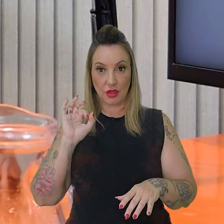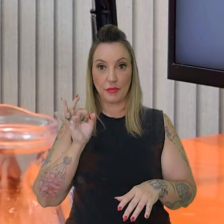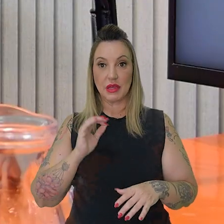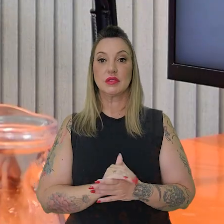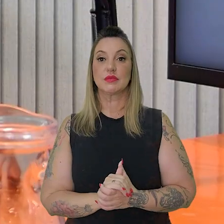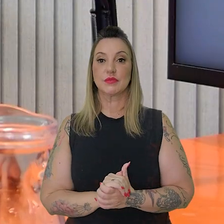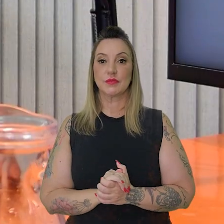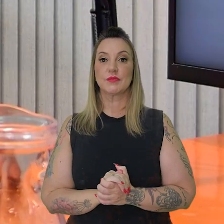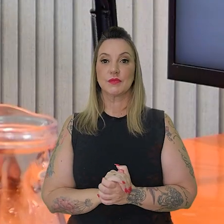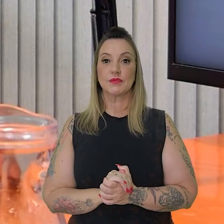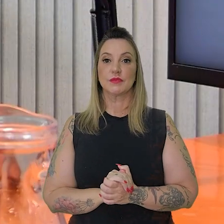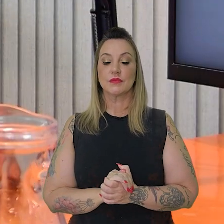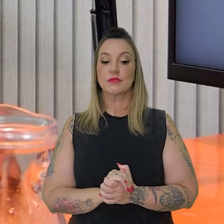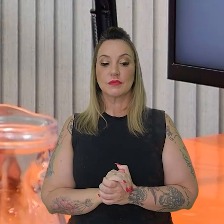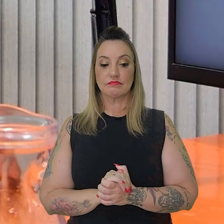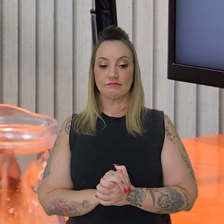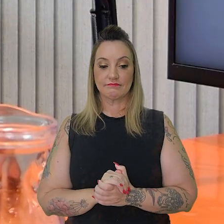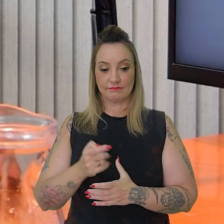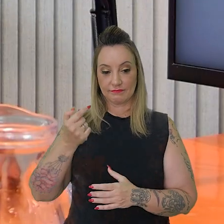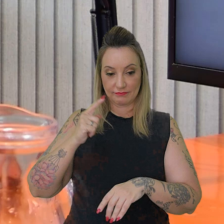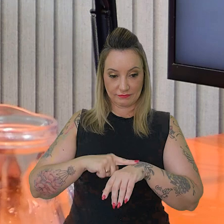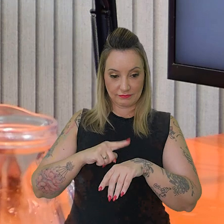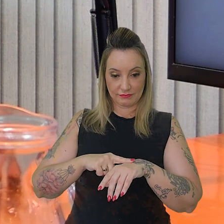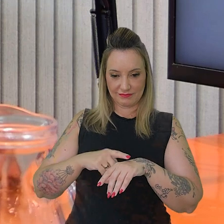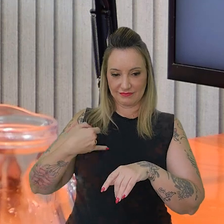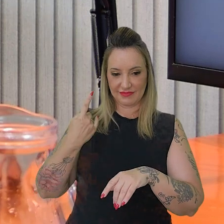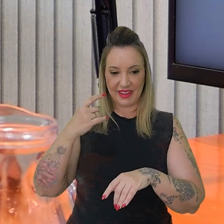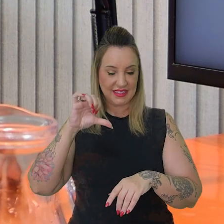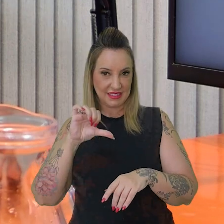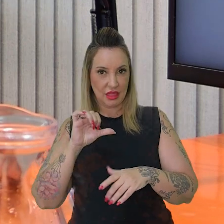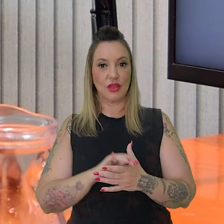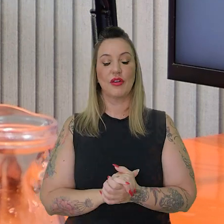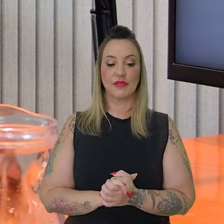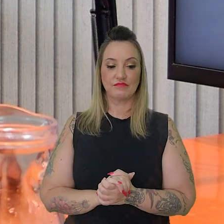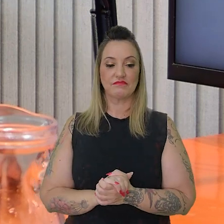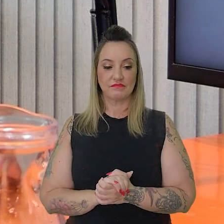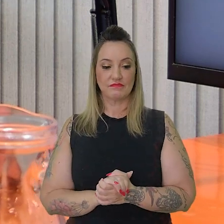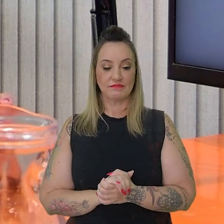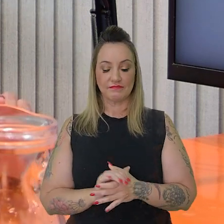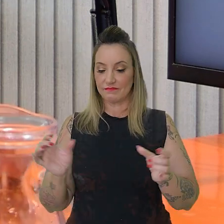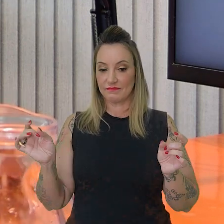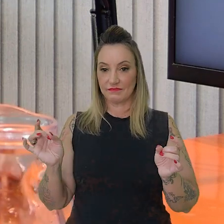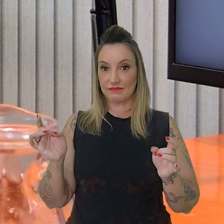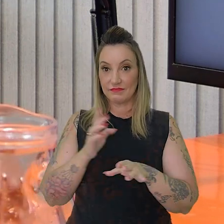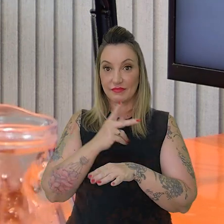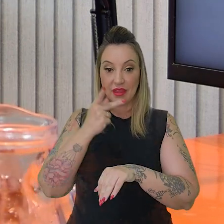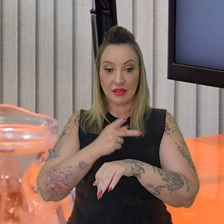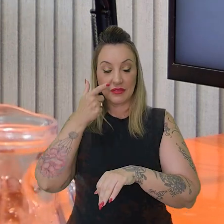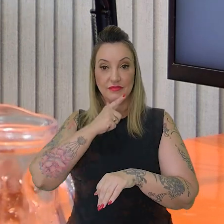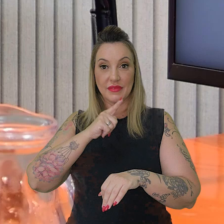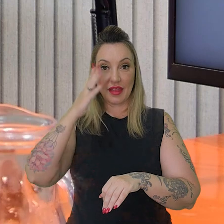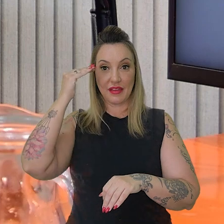mesmo tá 2009 eu tava recente dos 19 anos Ah novíssima tinha acabado de ganhar um prêmio de artista